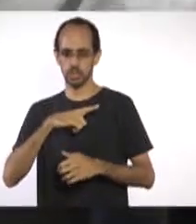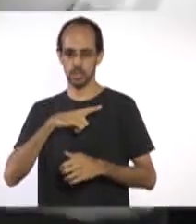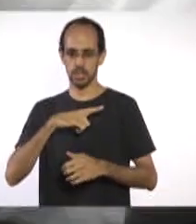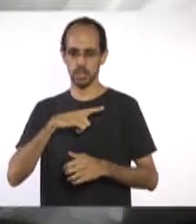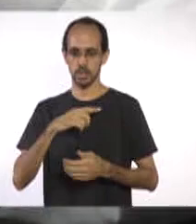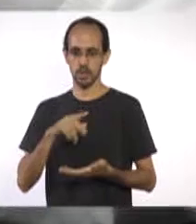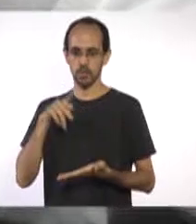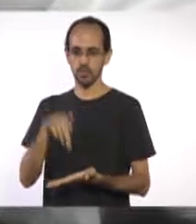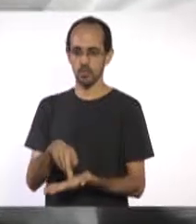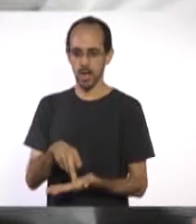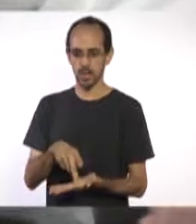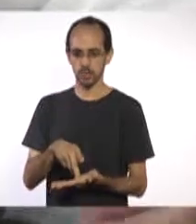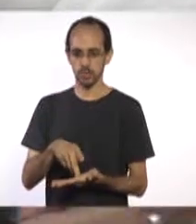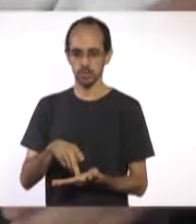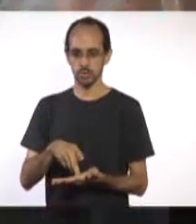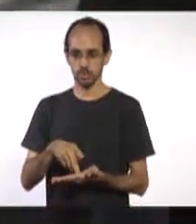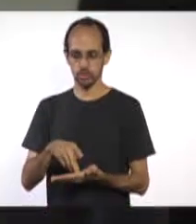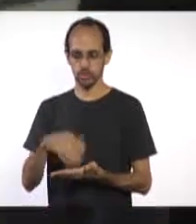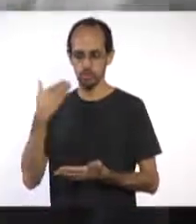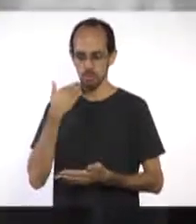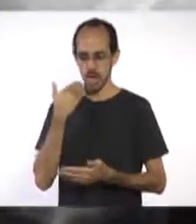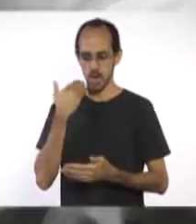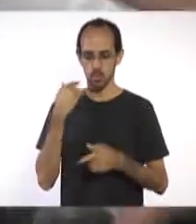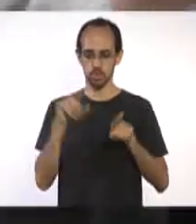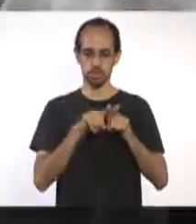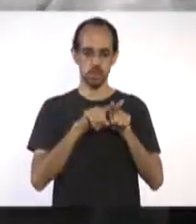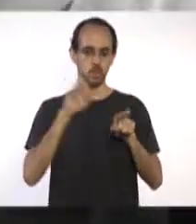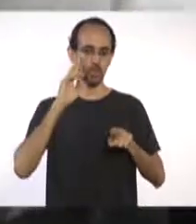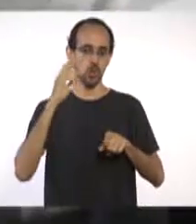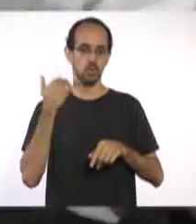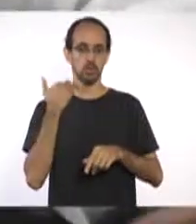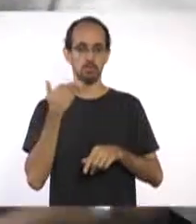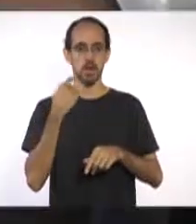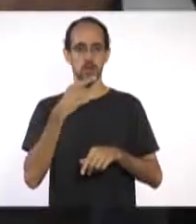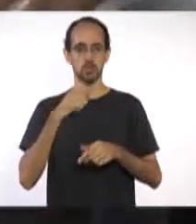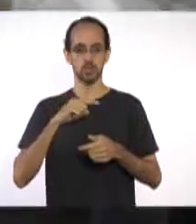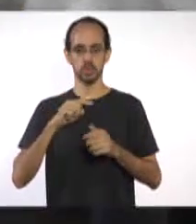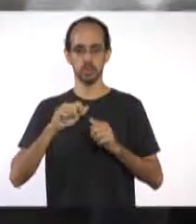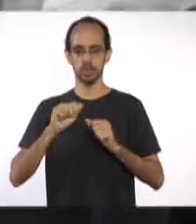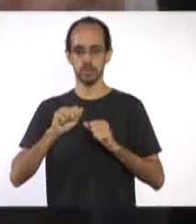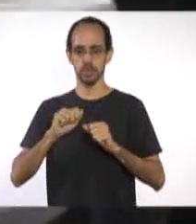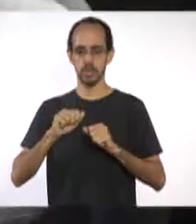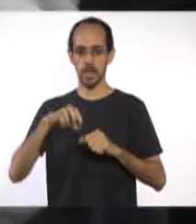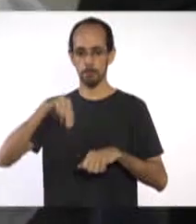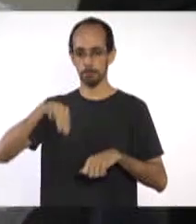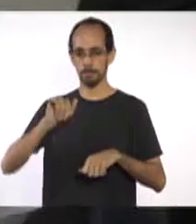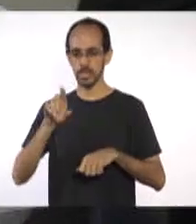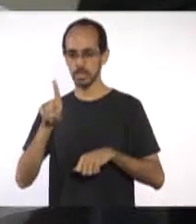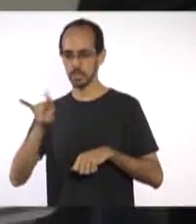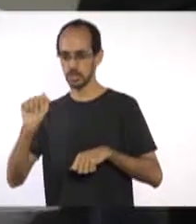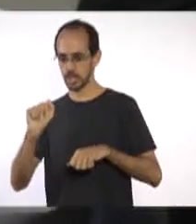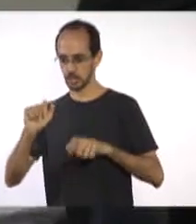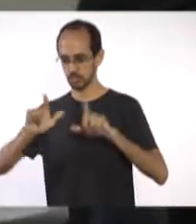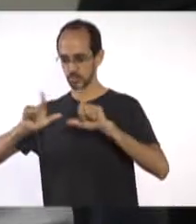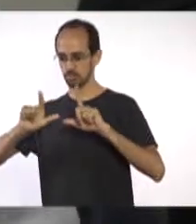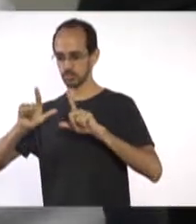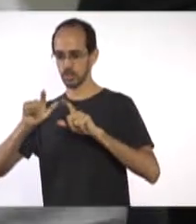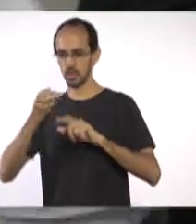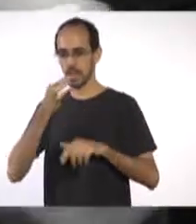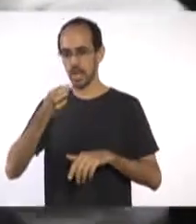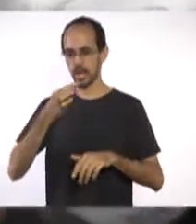um banqueiro, onde, né, a mídia toda deu publicidade